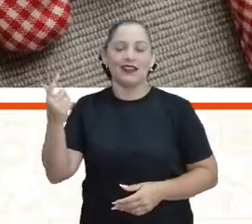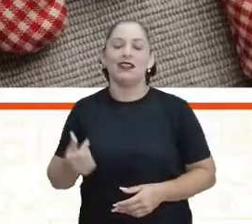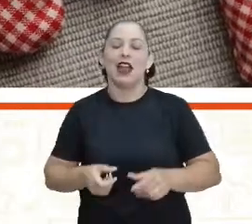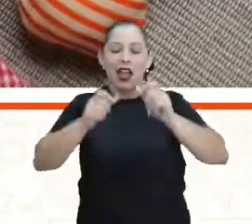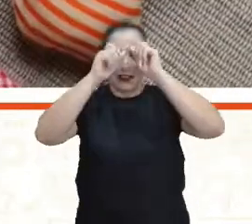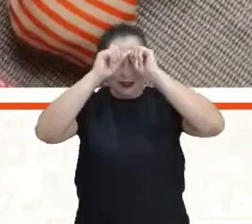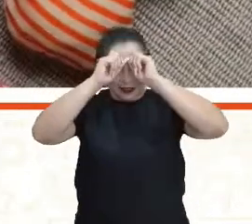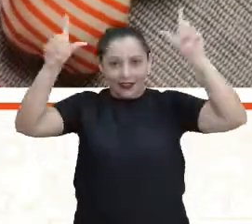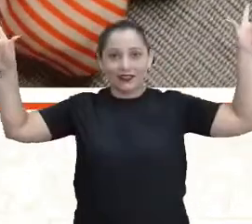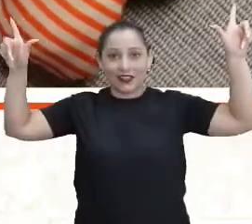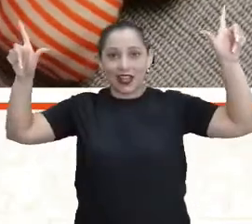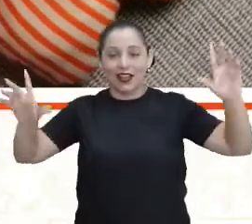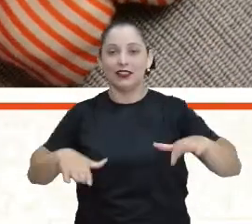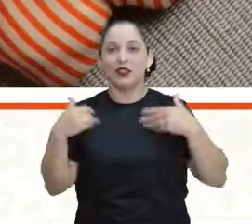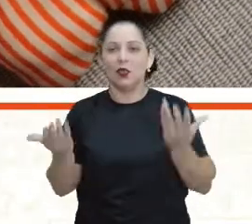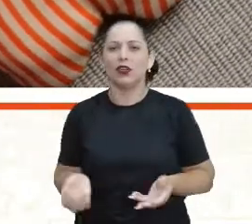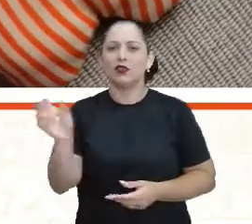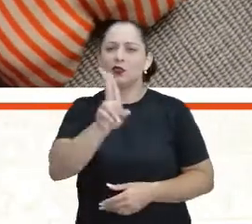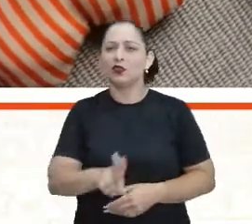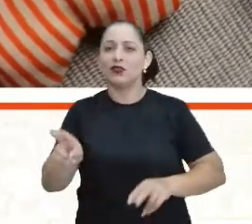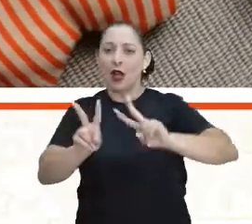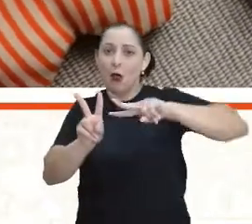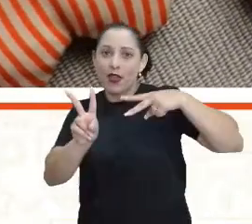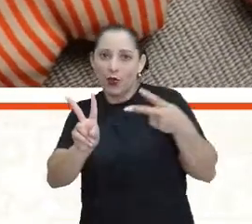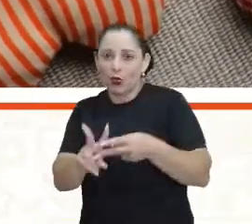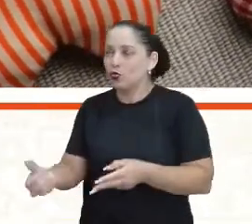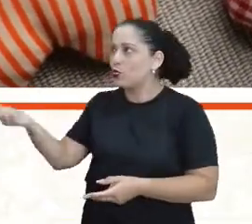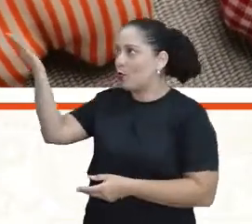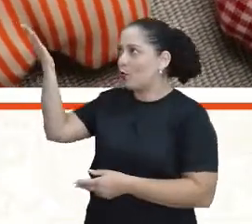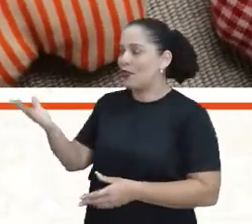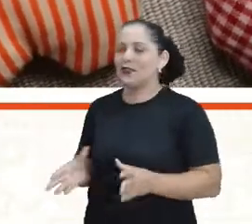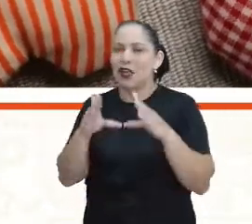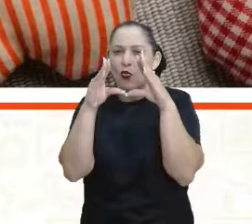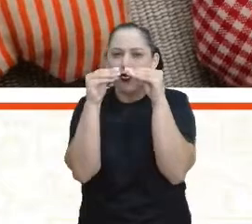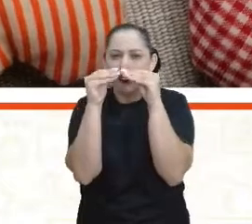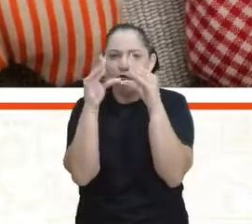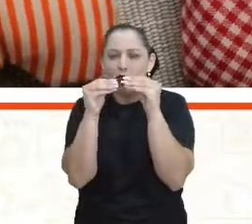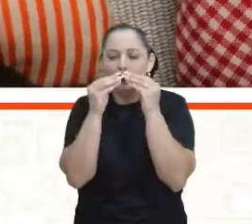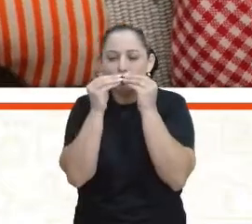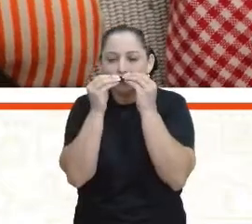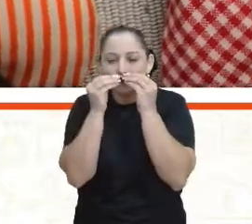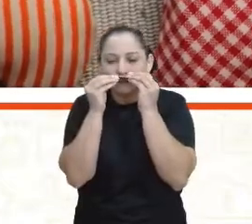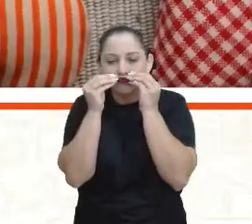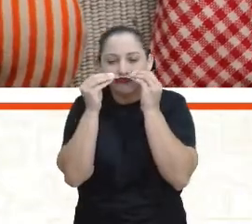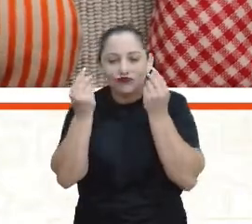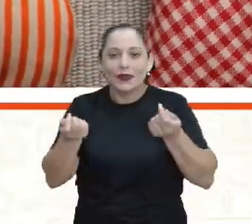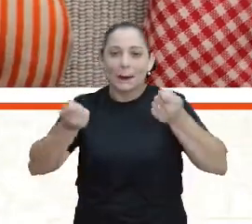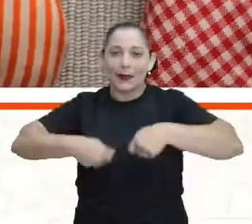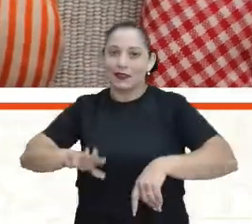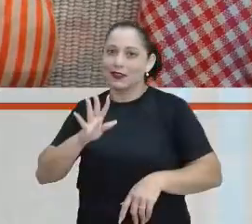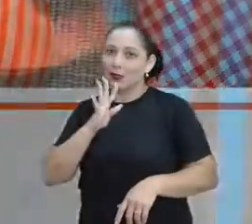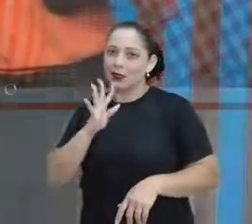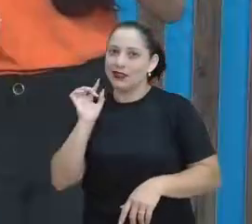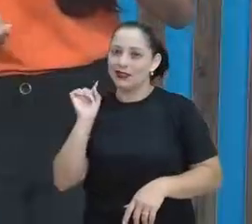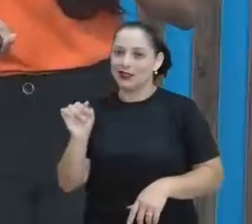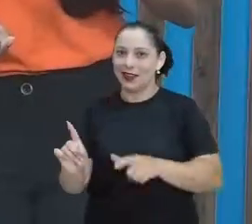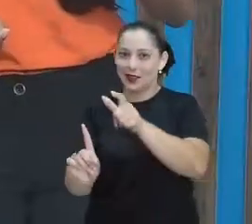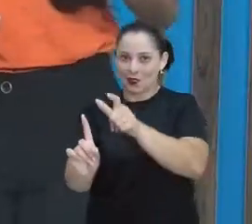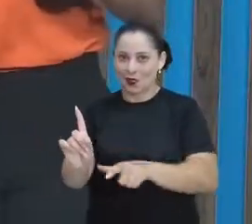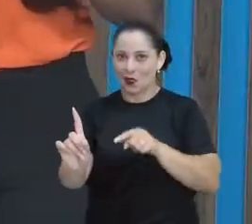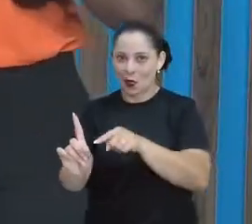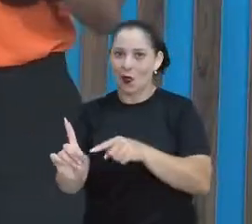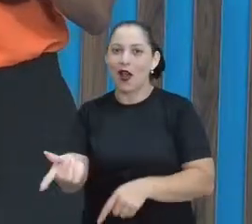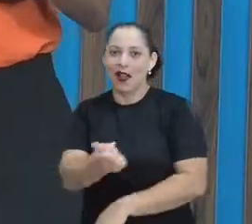que quando a gente utiliza um recurso como esse, almofadas com cheirinho, a gente precisa conhecer o estudante, tá? Por isso